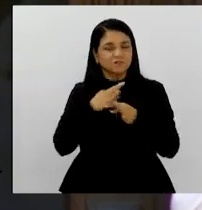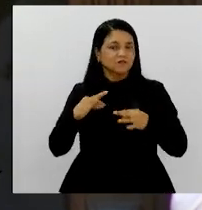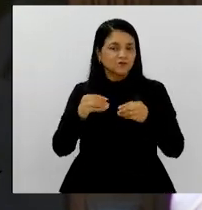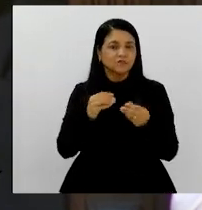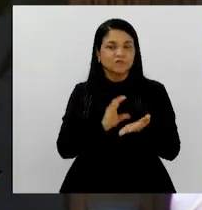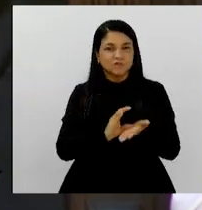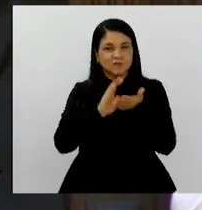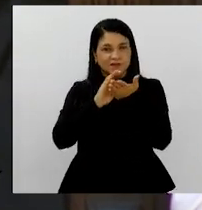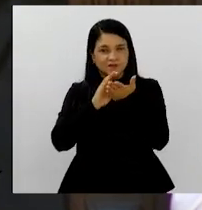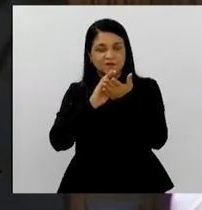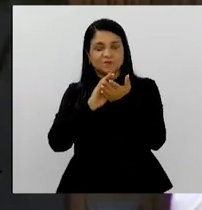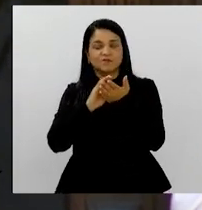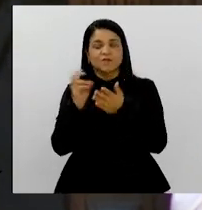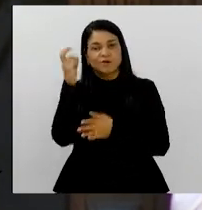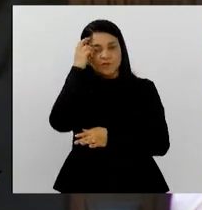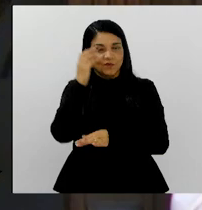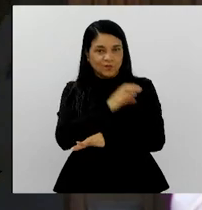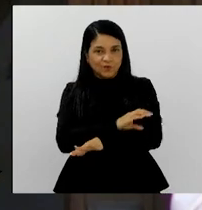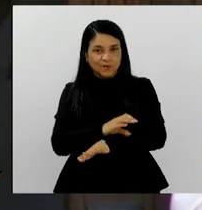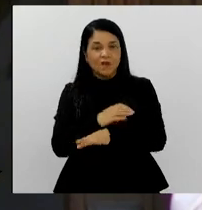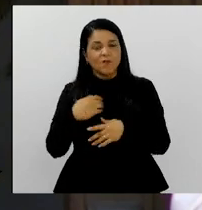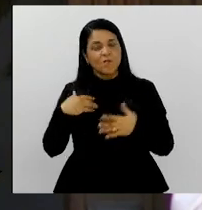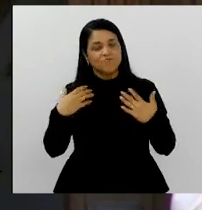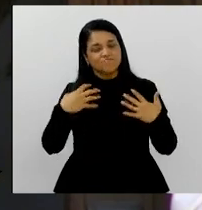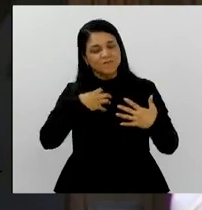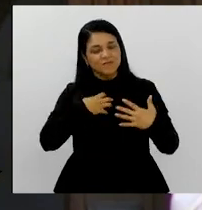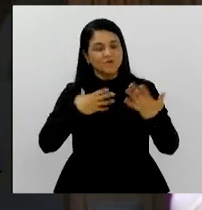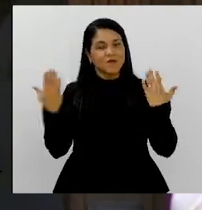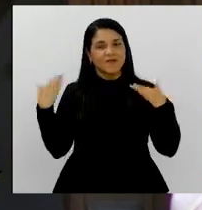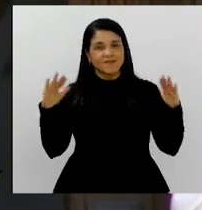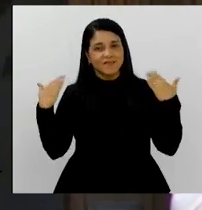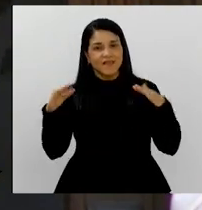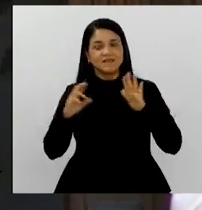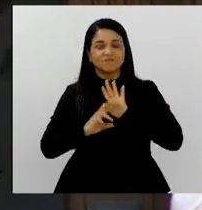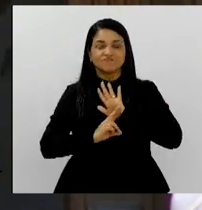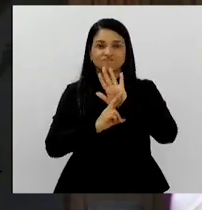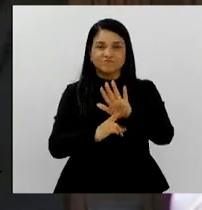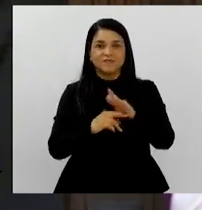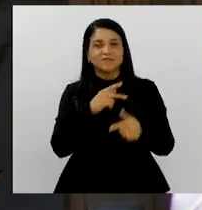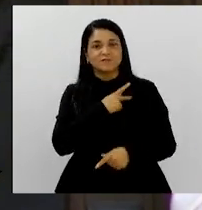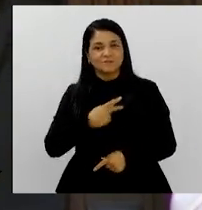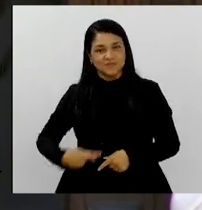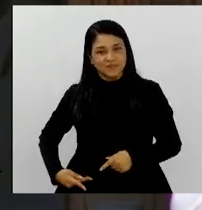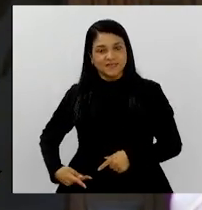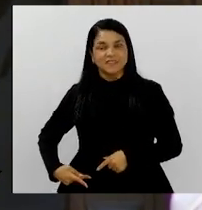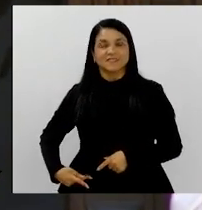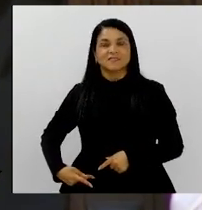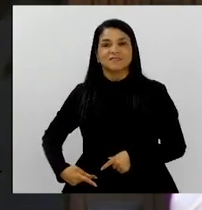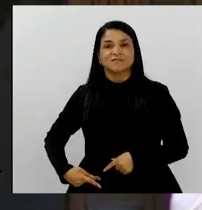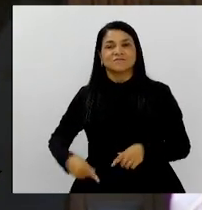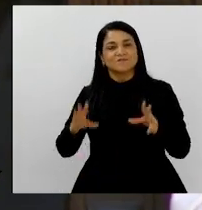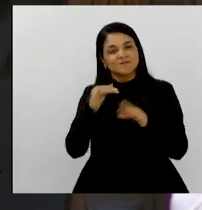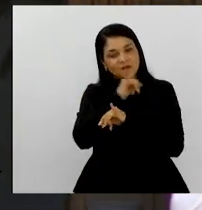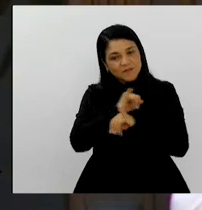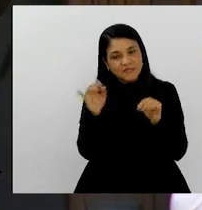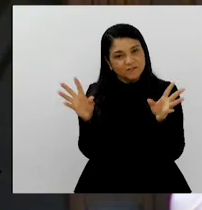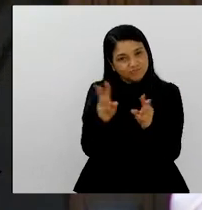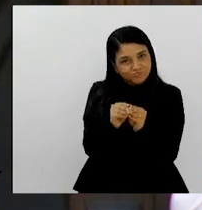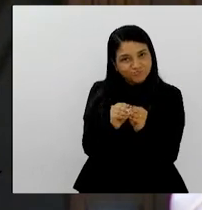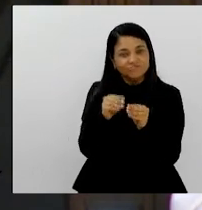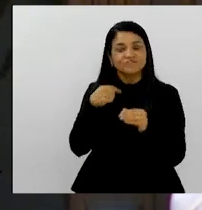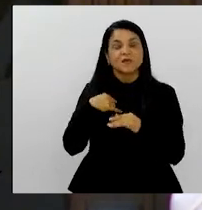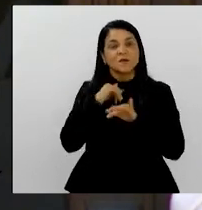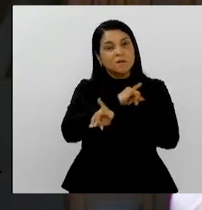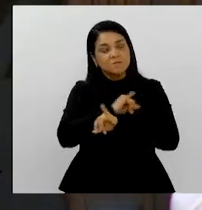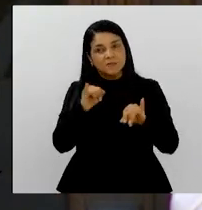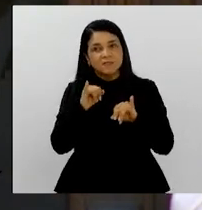presentes, e é com muita alegria que eu estou aqui hoje como presidente representando esse grupo para trazer uma mensagem bem breve para vocês. Uma mensagem de